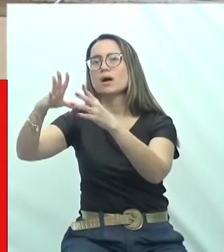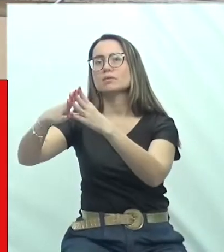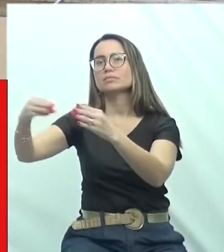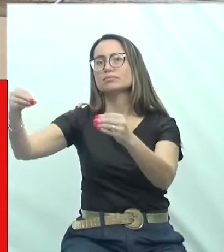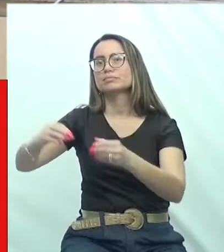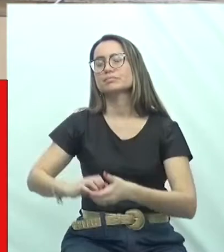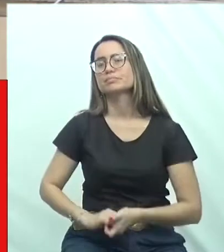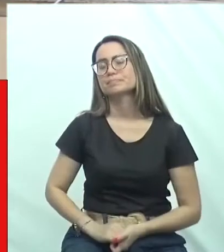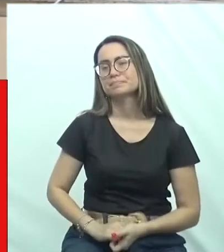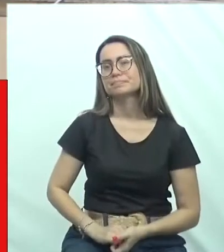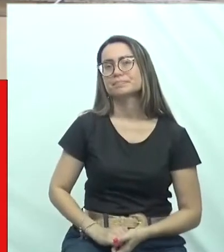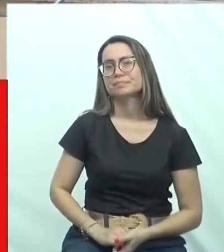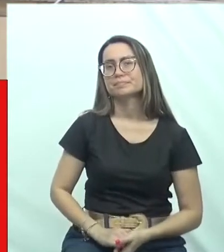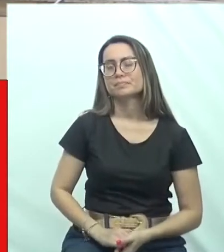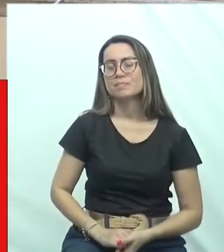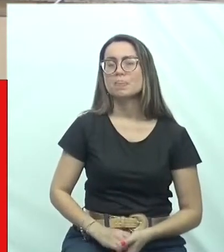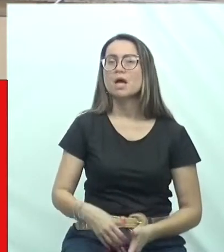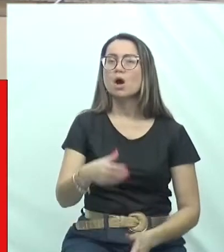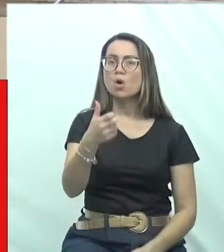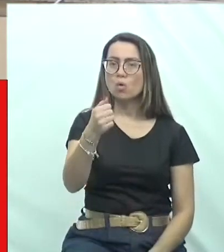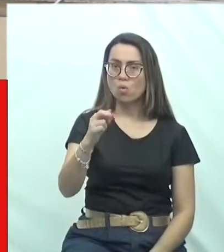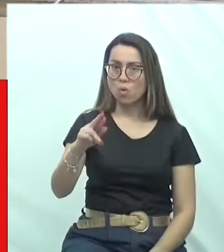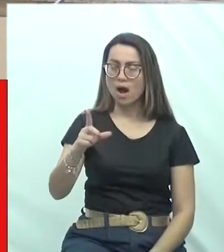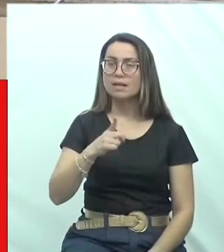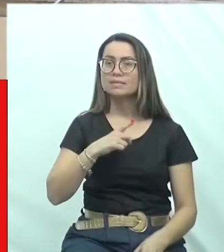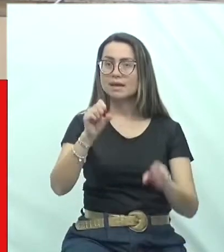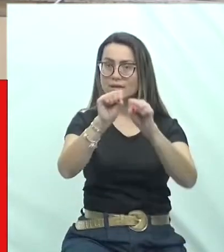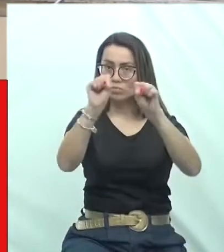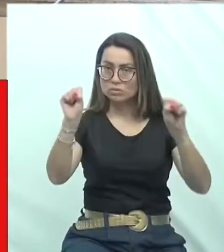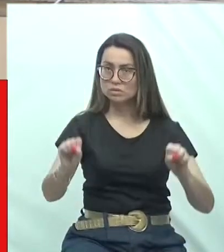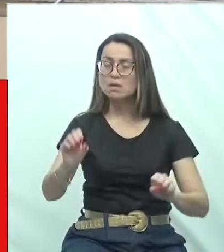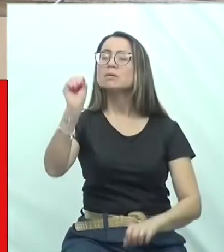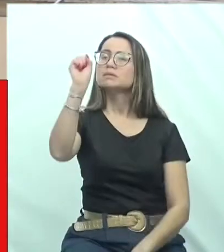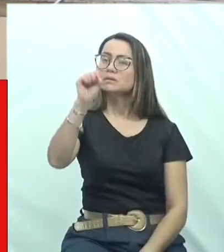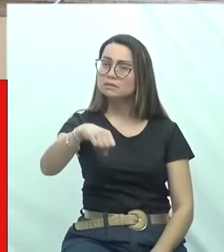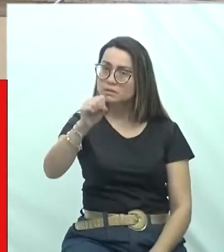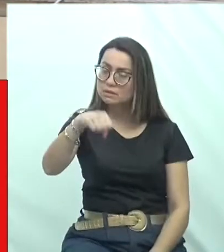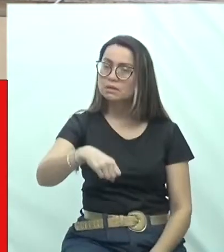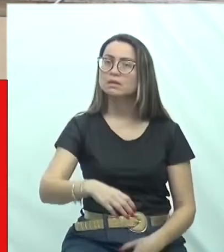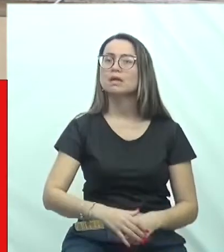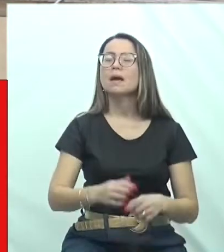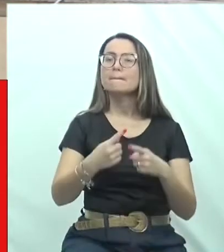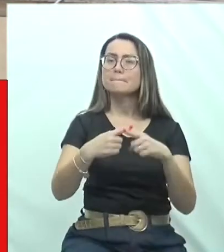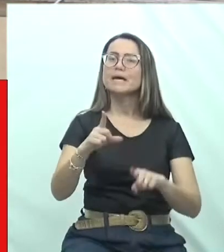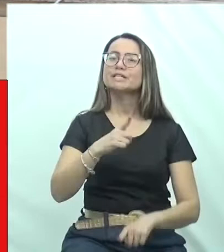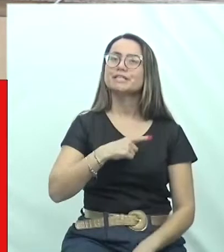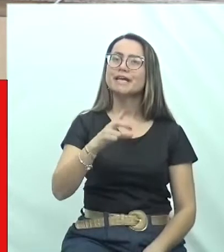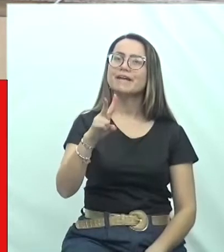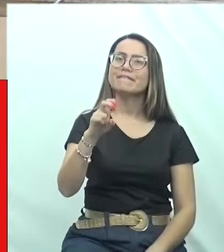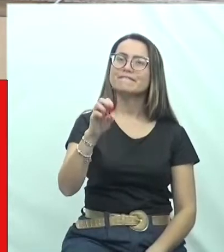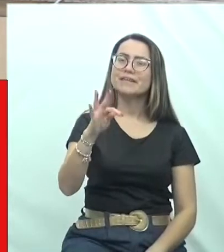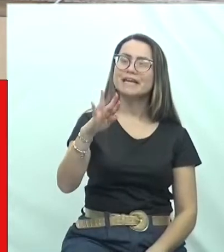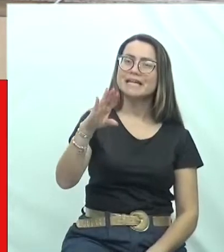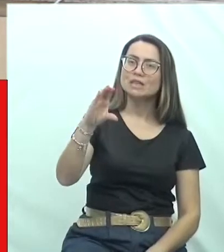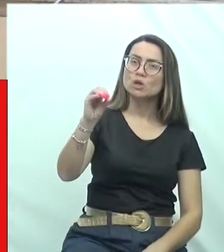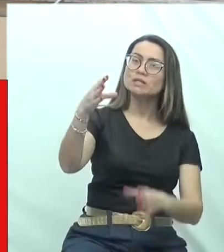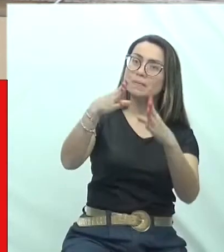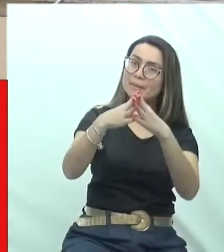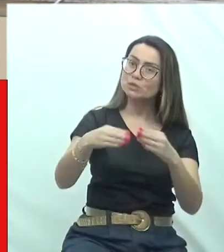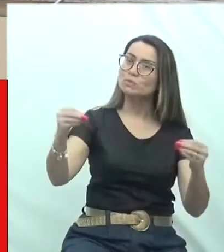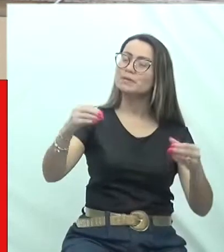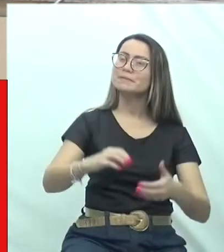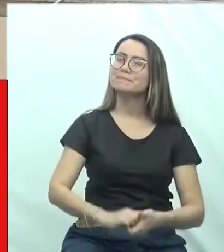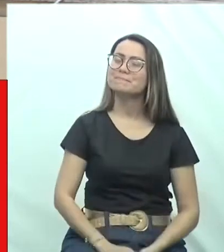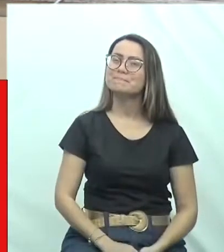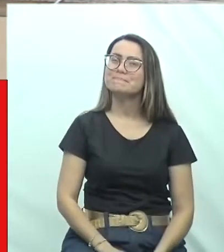rede de abastecimento, sim, existe em partes altas, mas a gente tem ventosa para expurgá-lo, coisa que a gente consegue para que